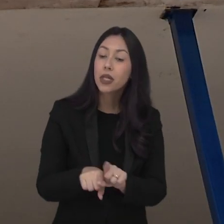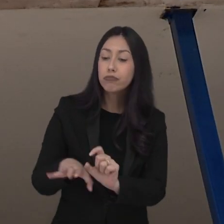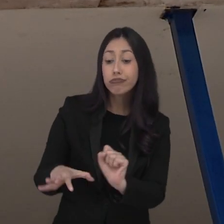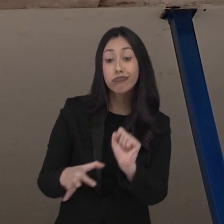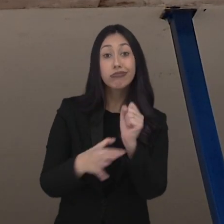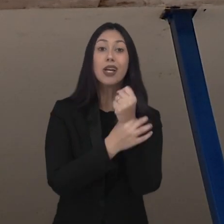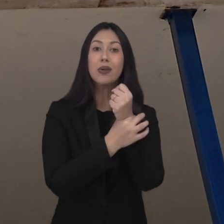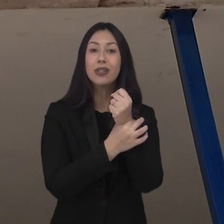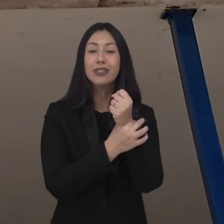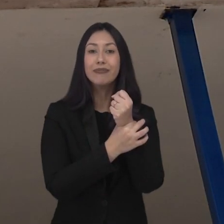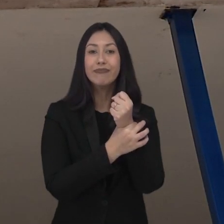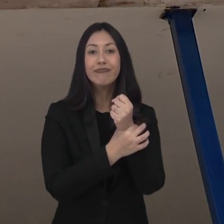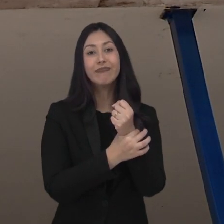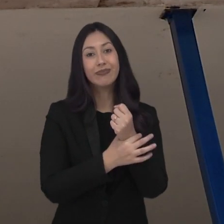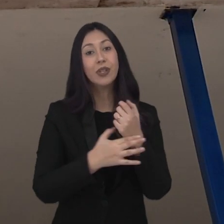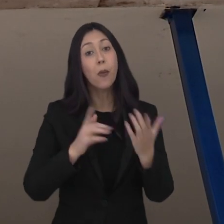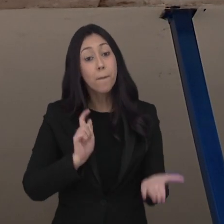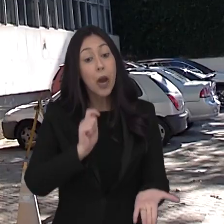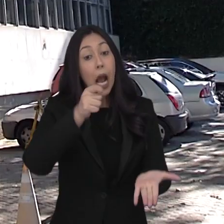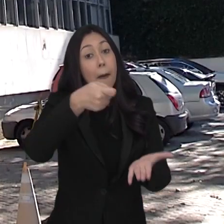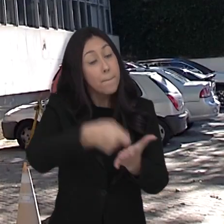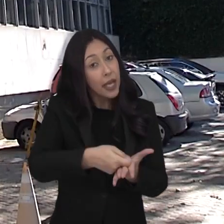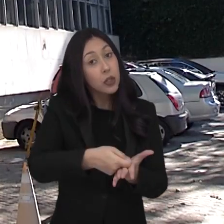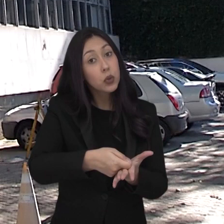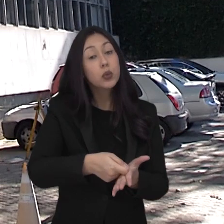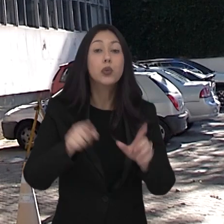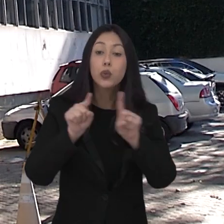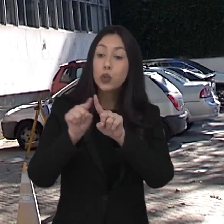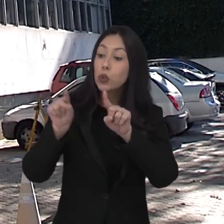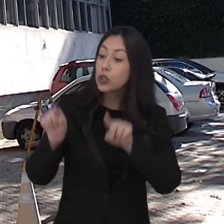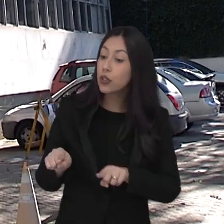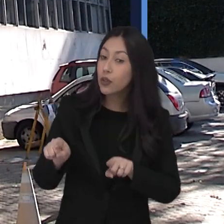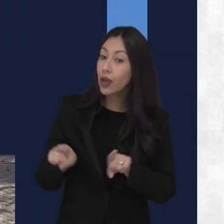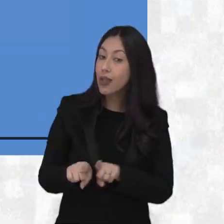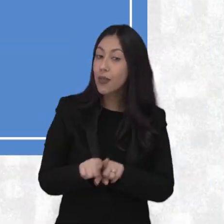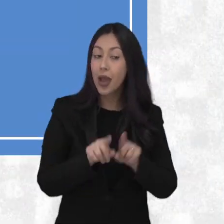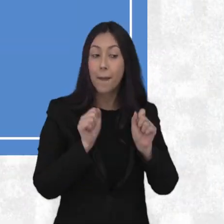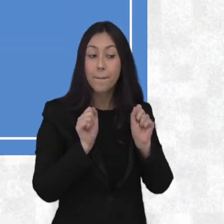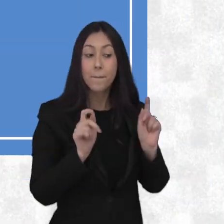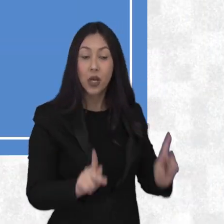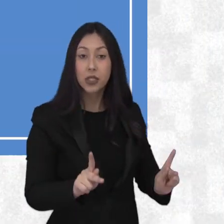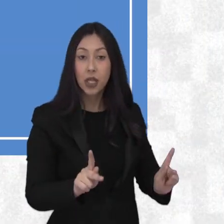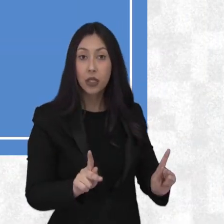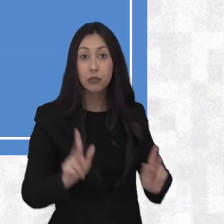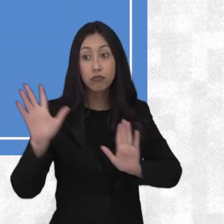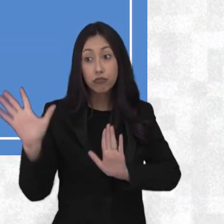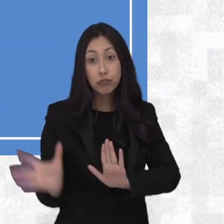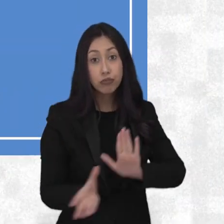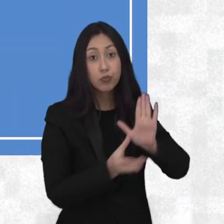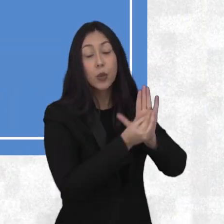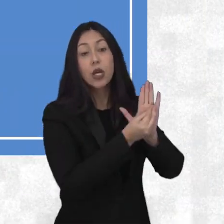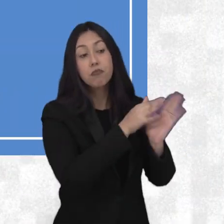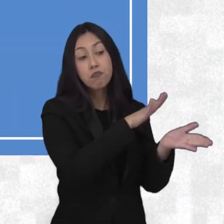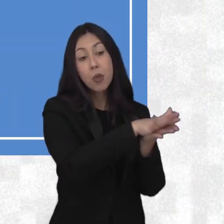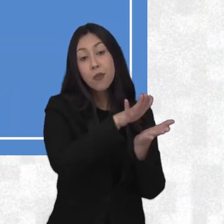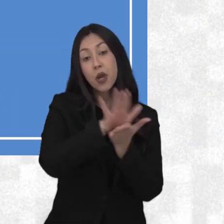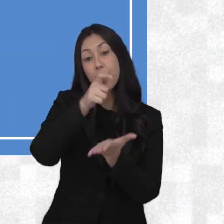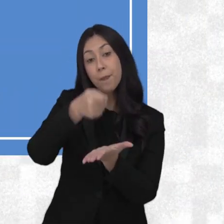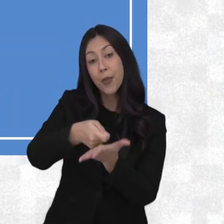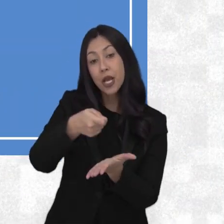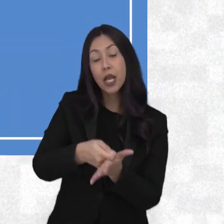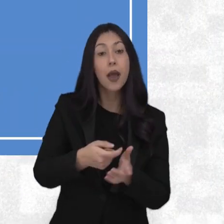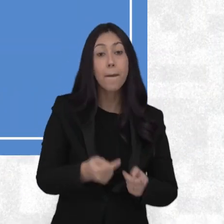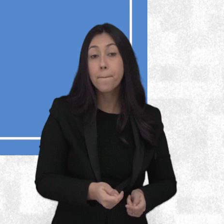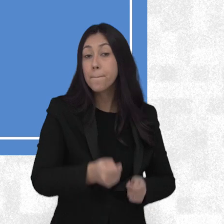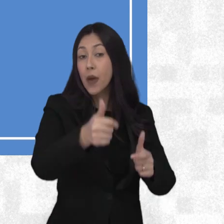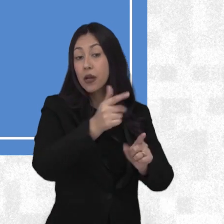asseguram o funcionamento do Estado com os pagamentos de servidores públicos e aposentados. Fazem parte das despesas obrigatórias